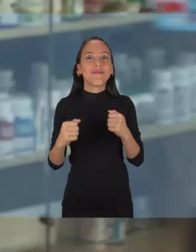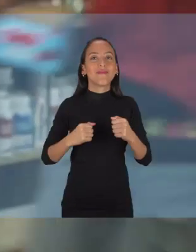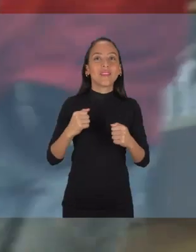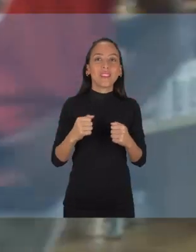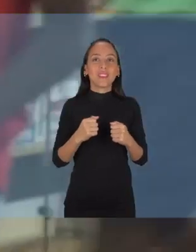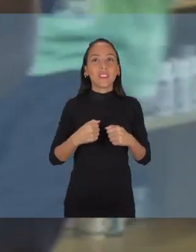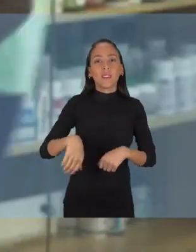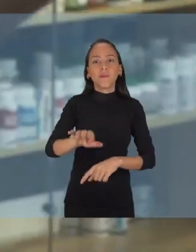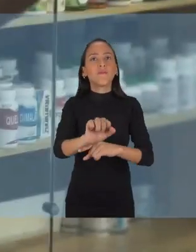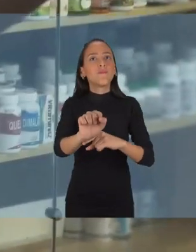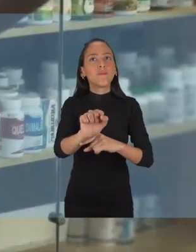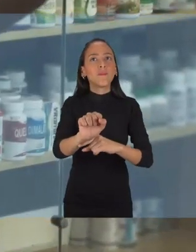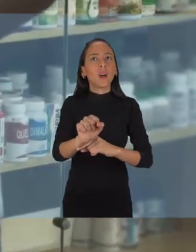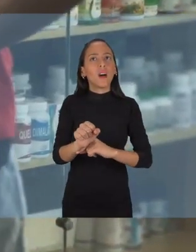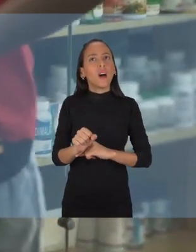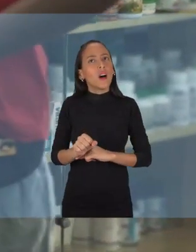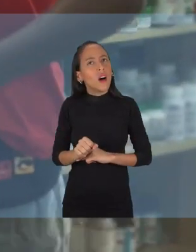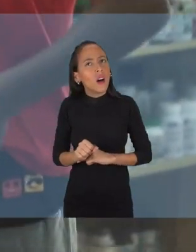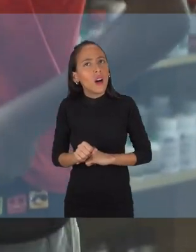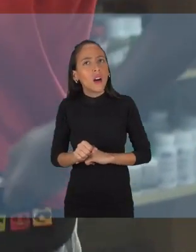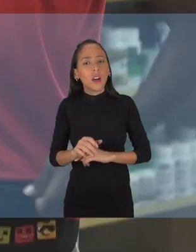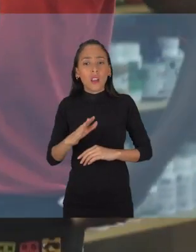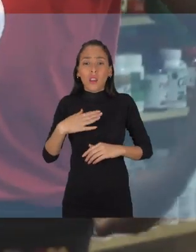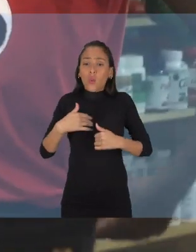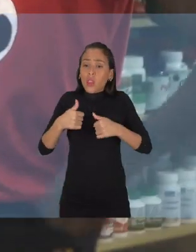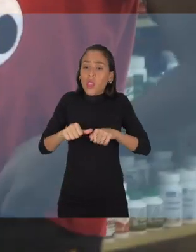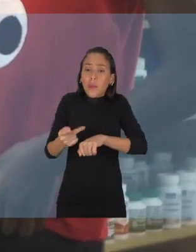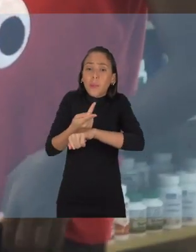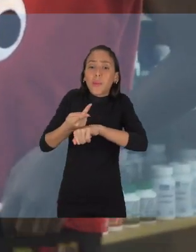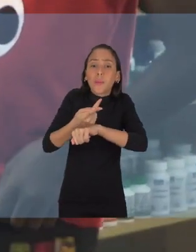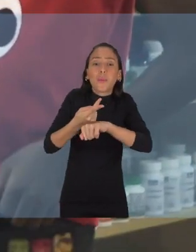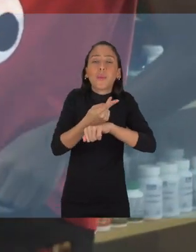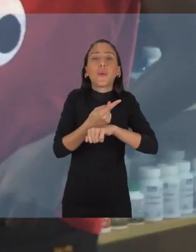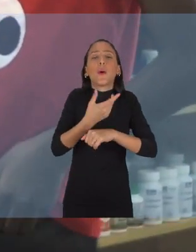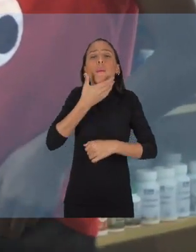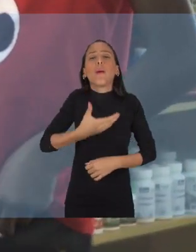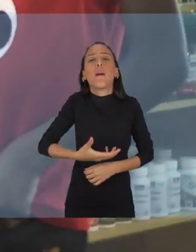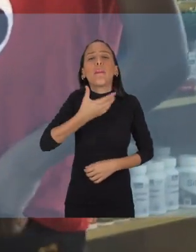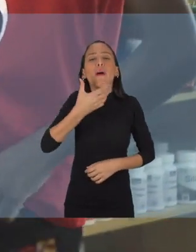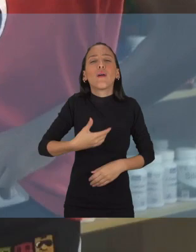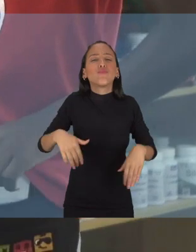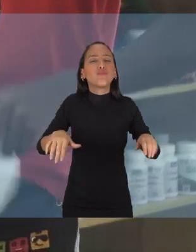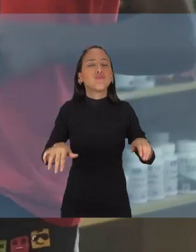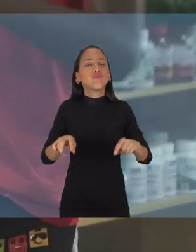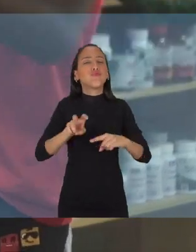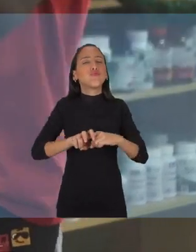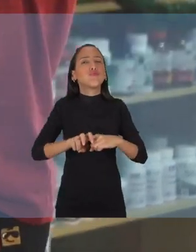Eu só tava procurando o Papai Noel.